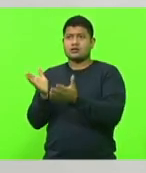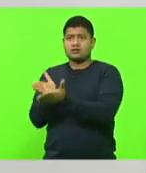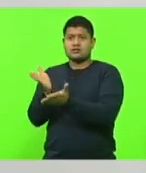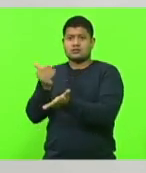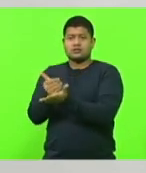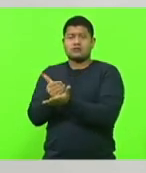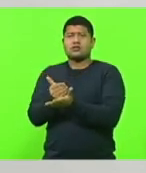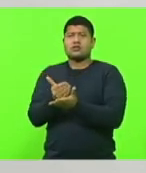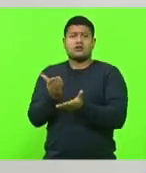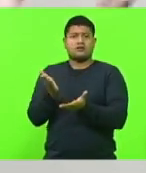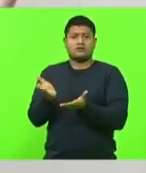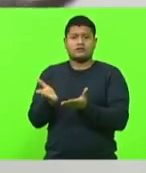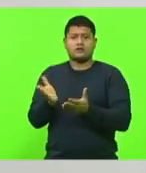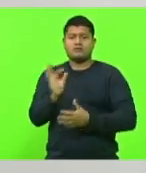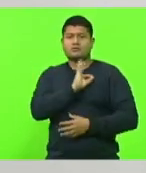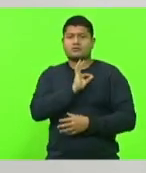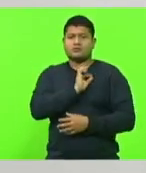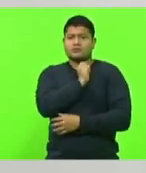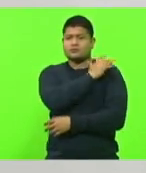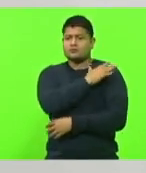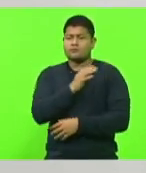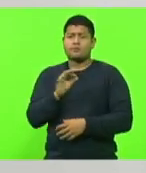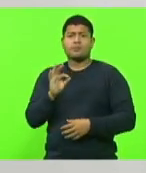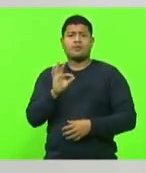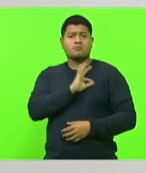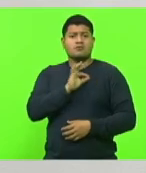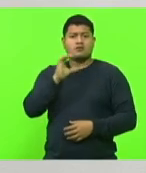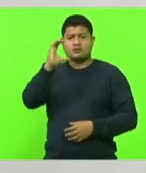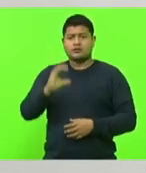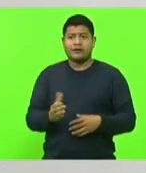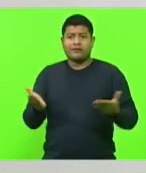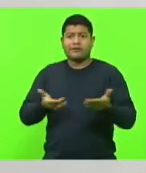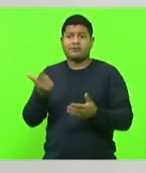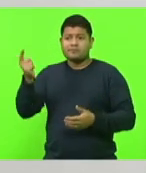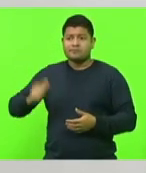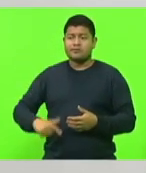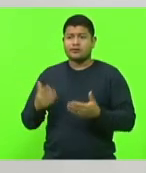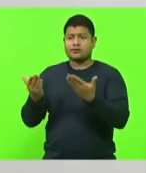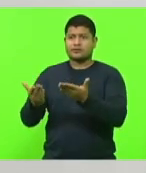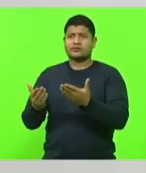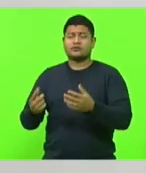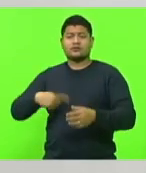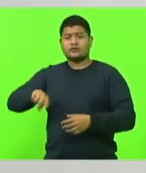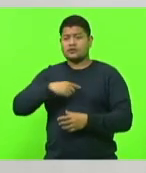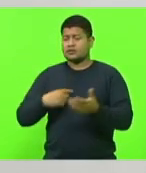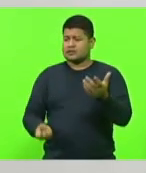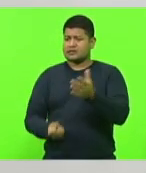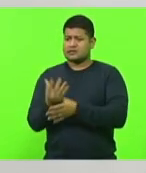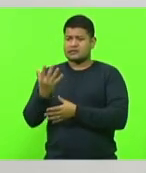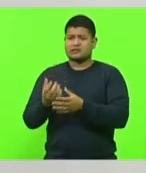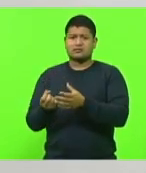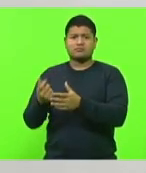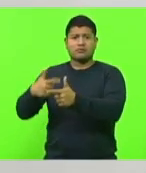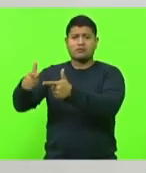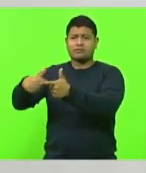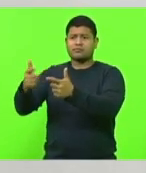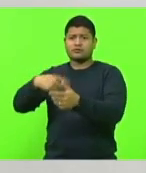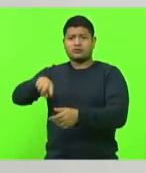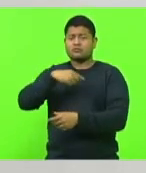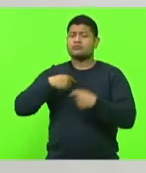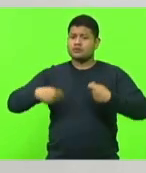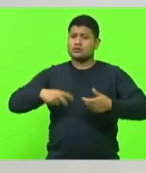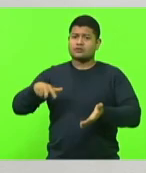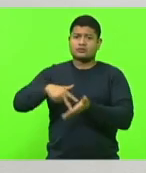polícia civil, e agora mais essa daí, estão criando problemas. E nós precisamos aqui trazer essa